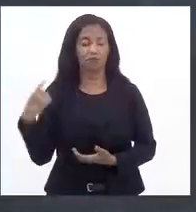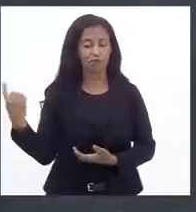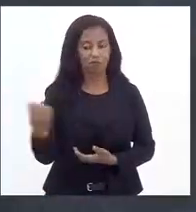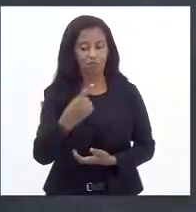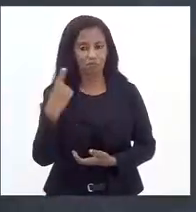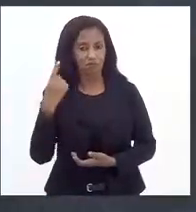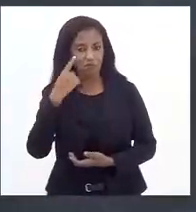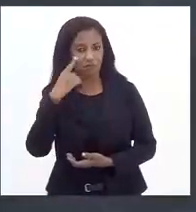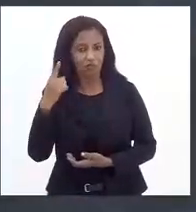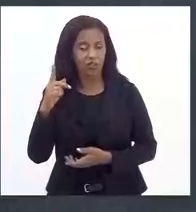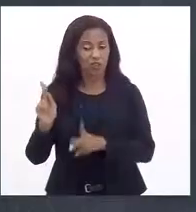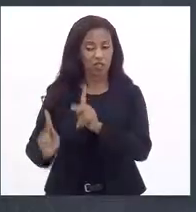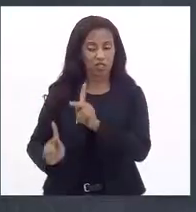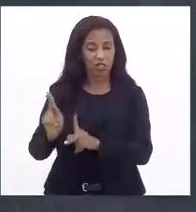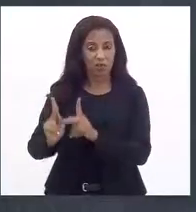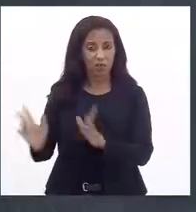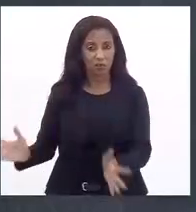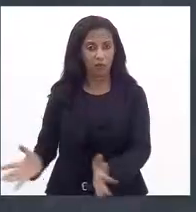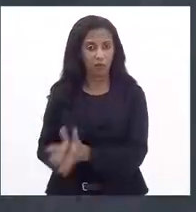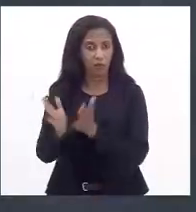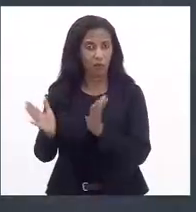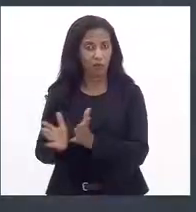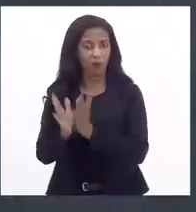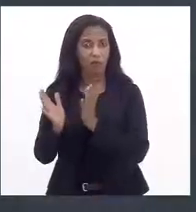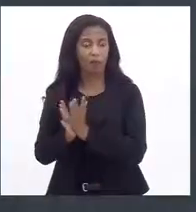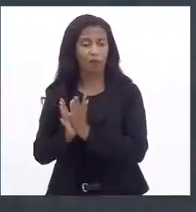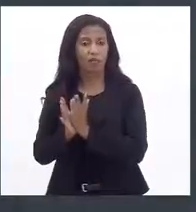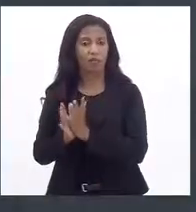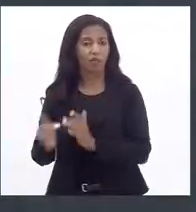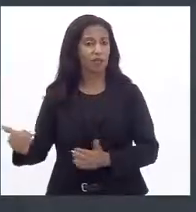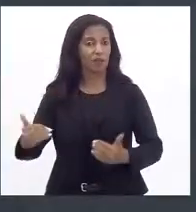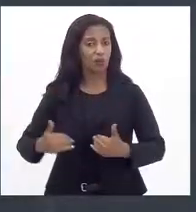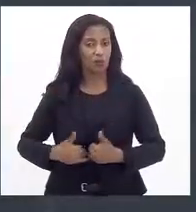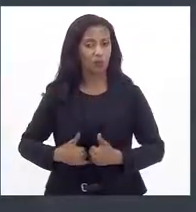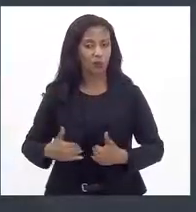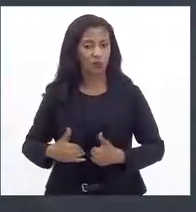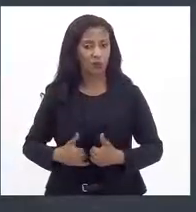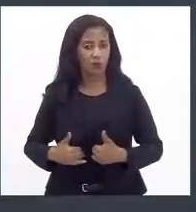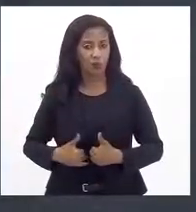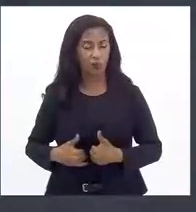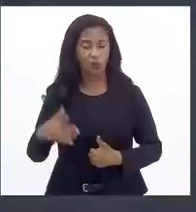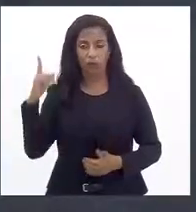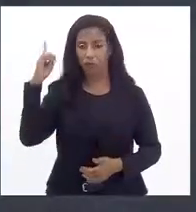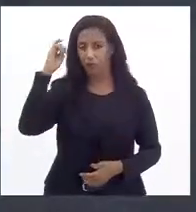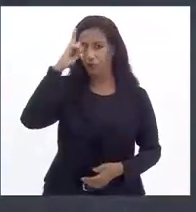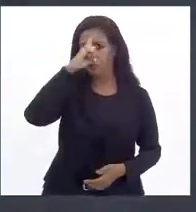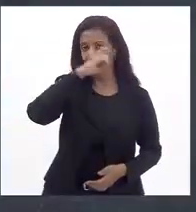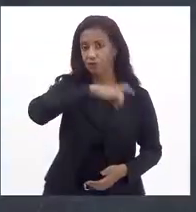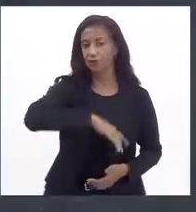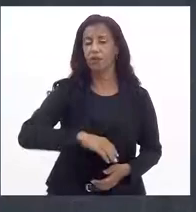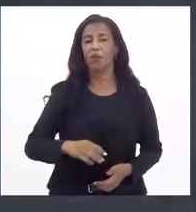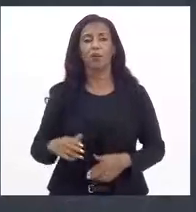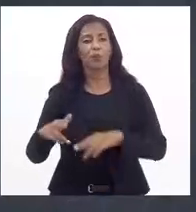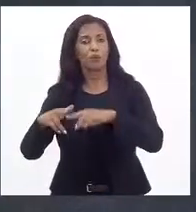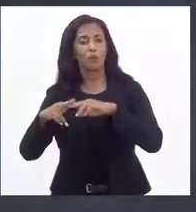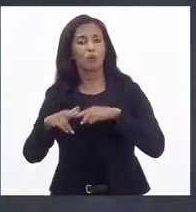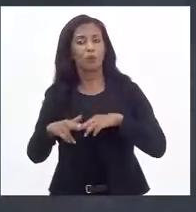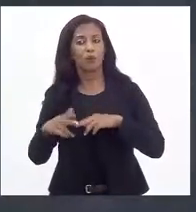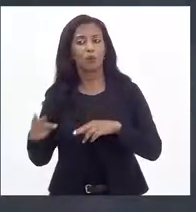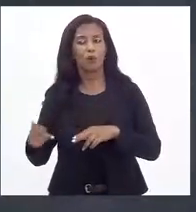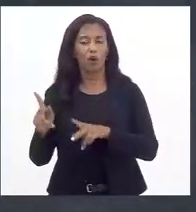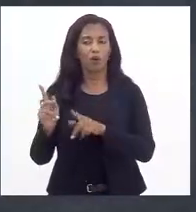gente tirar esse povo da miséria que está passando fome dificuldade por conta